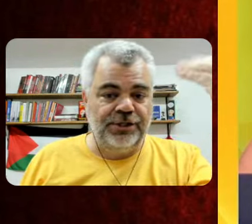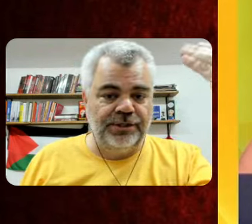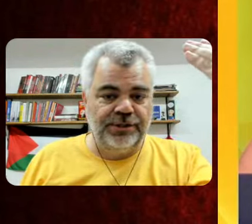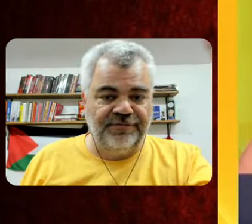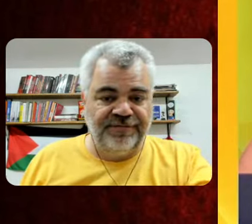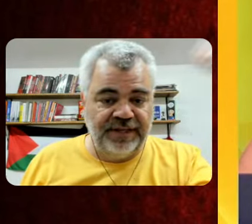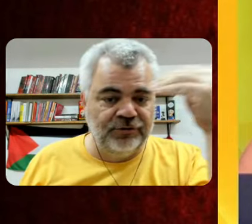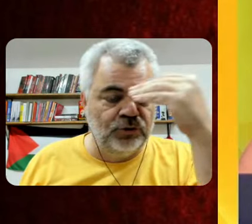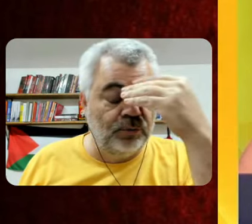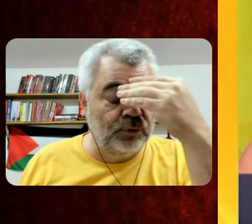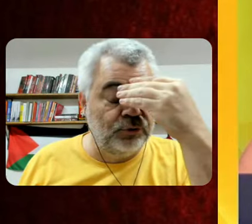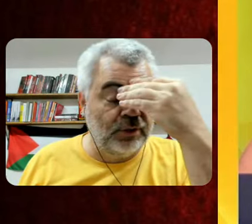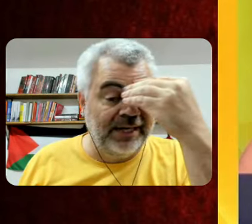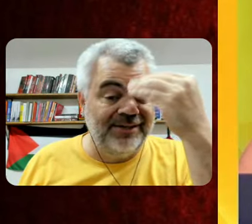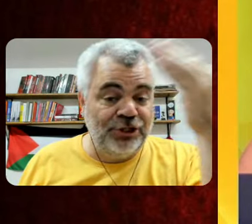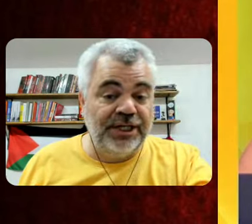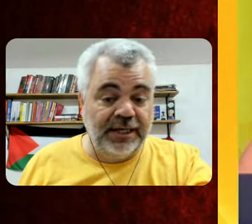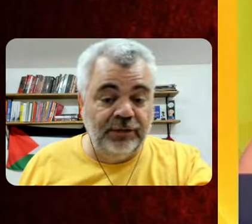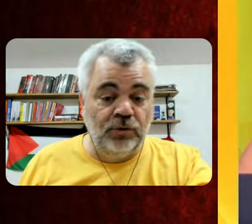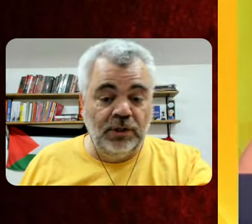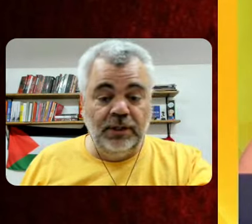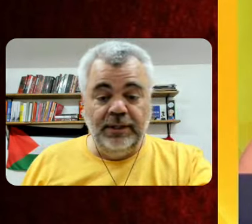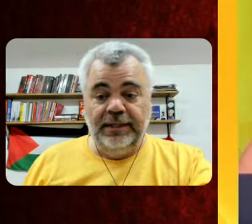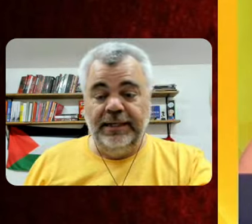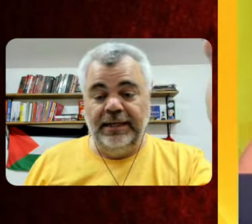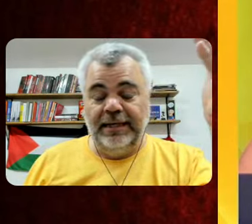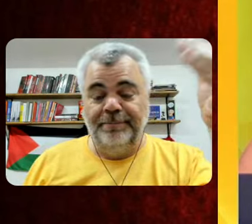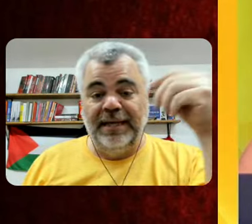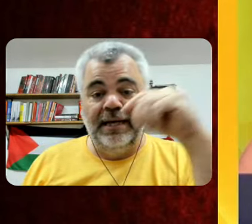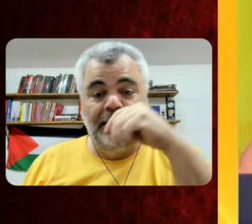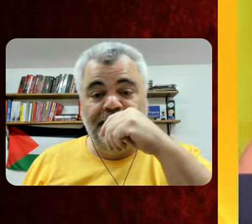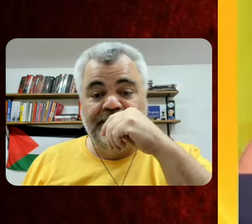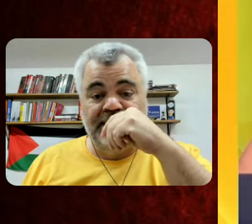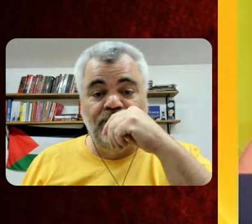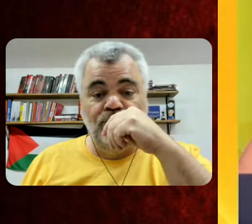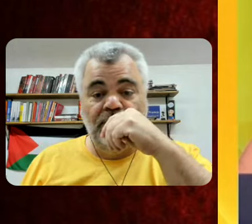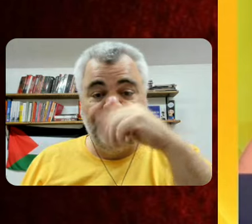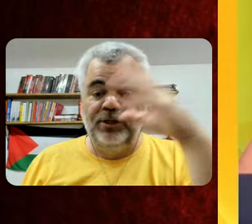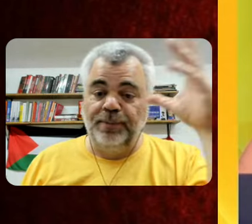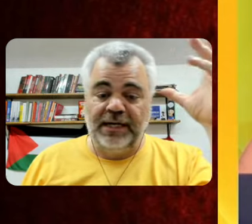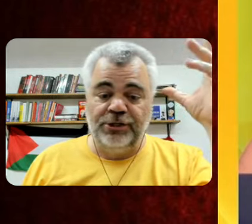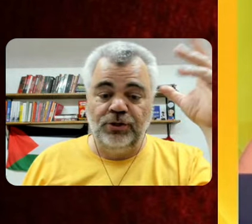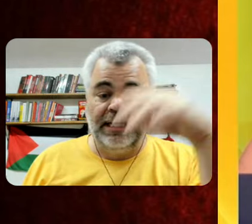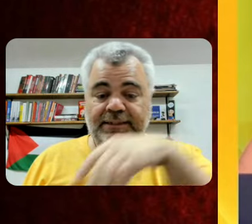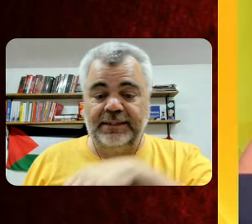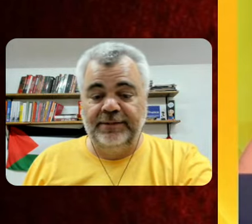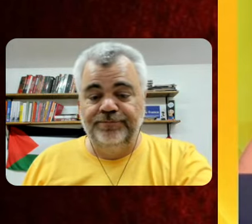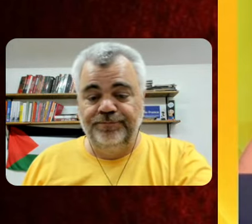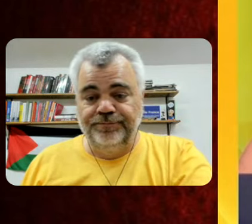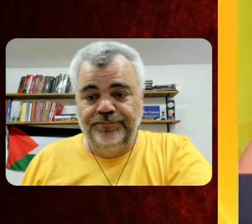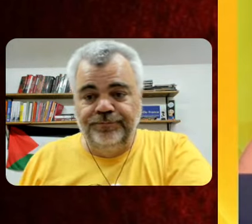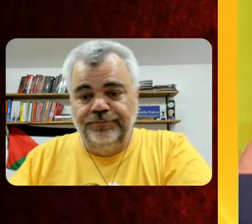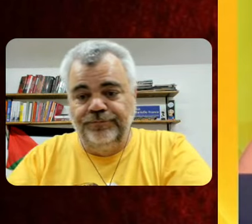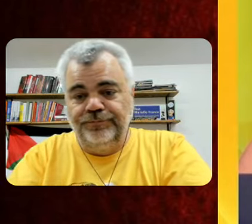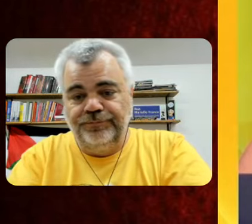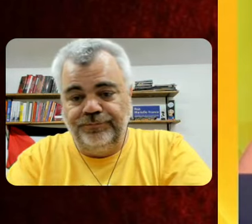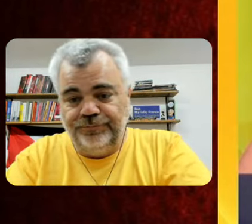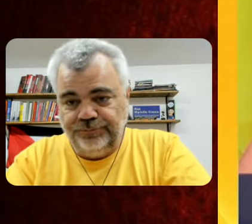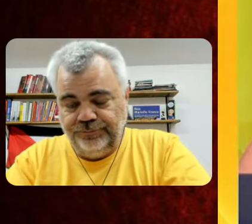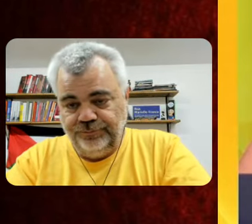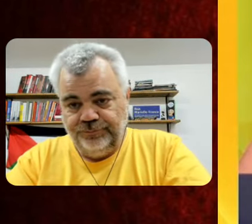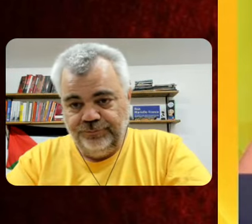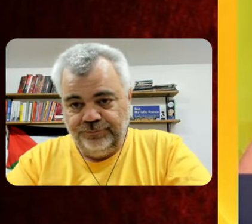vídeos aí, de eventos do Bolsonaro instigando, né? Apitando o apito para cachorrada, né? Charcado de água,